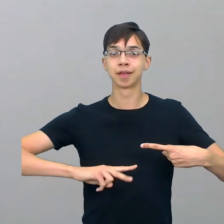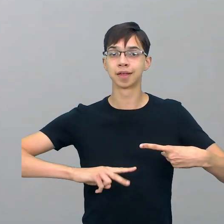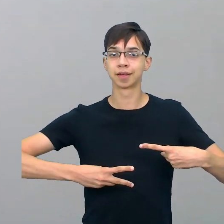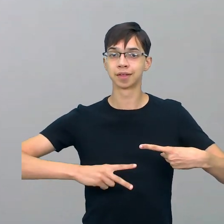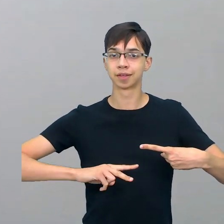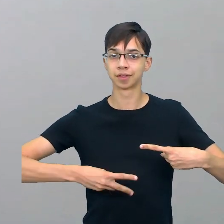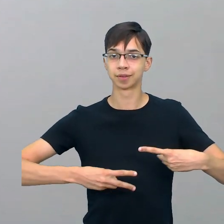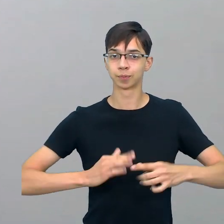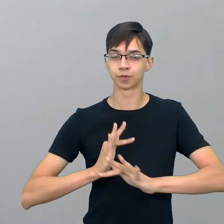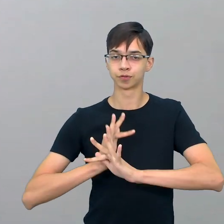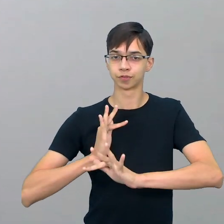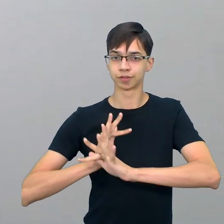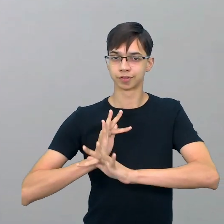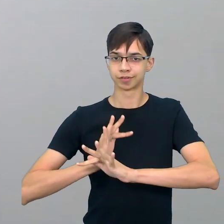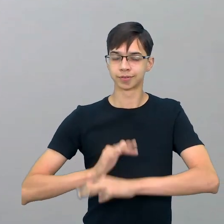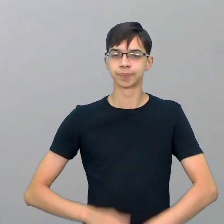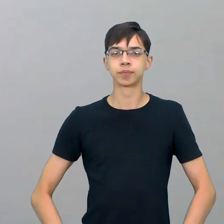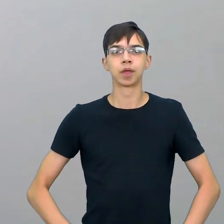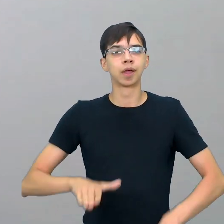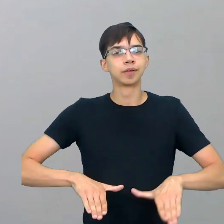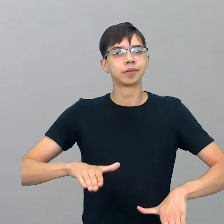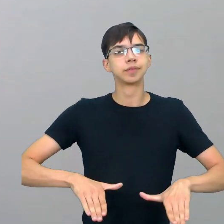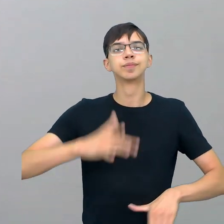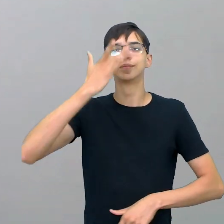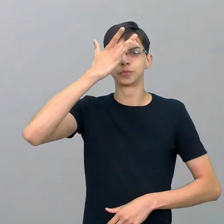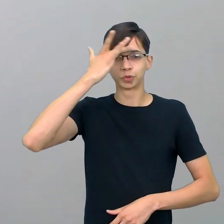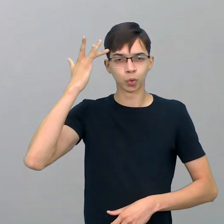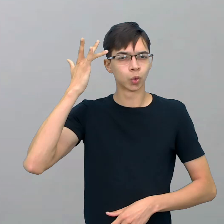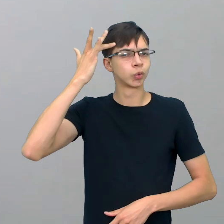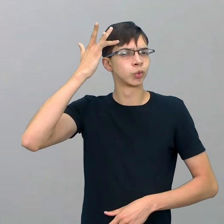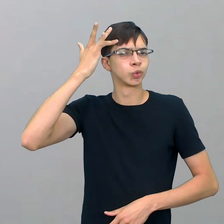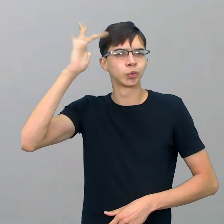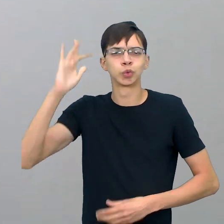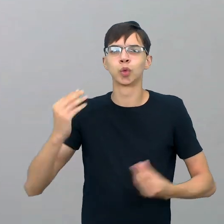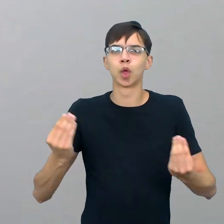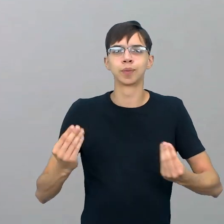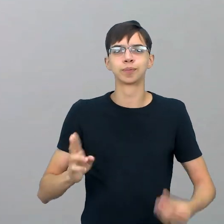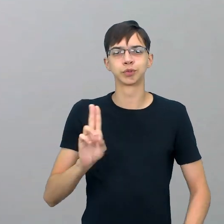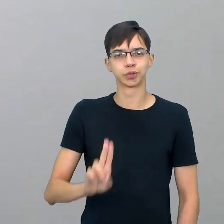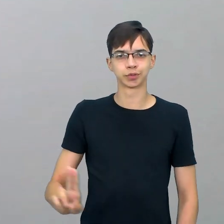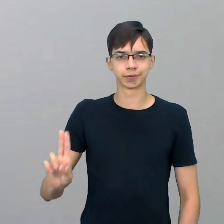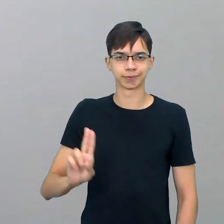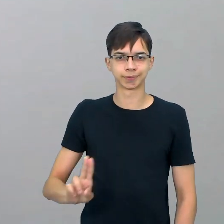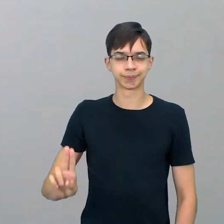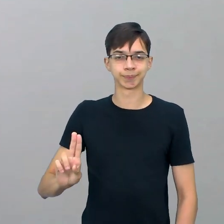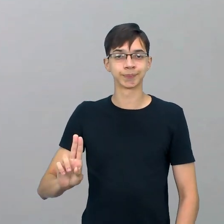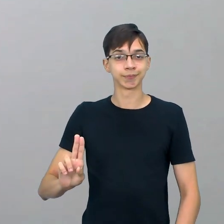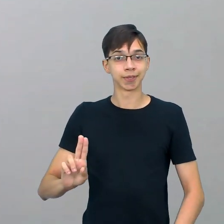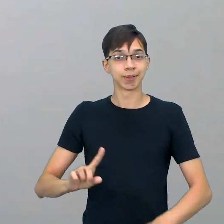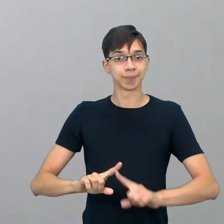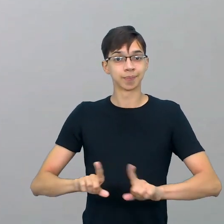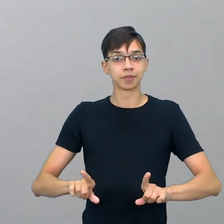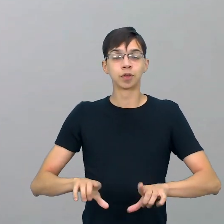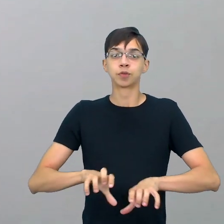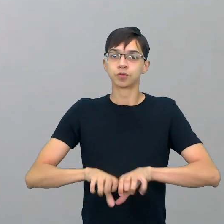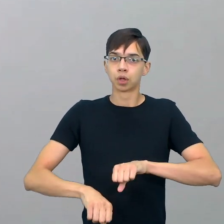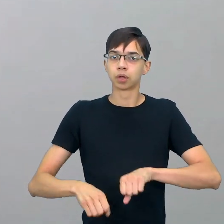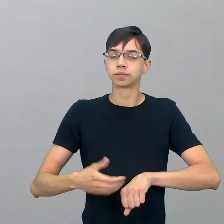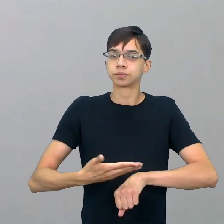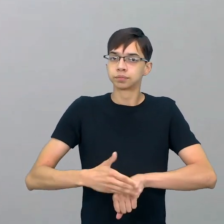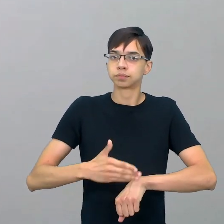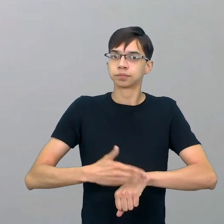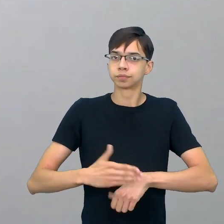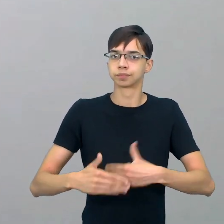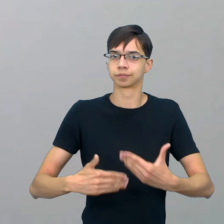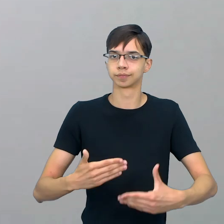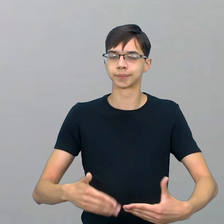muitos a gente nem sabe usar, não tem tempo para conseguir aprender, eles estão vindo fazer essas formações. E aí a gente falou um